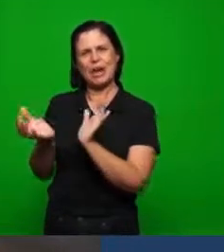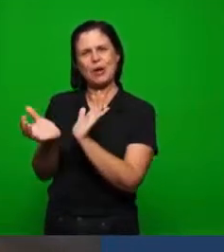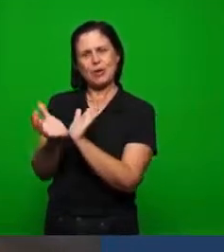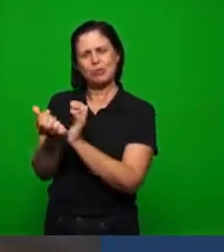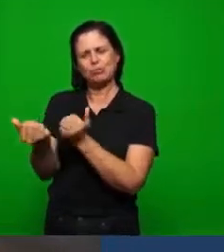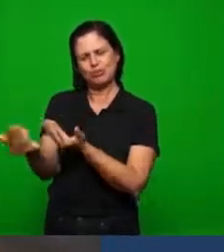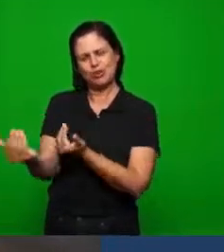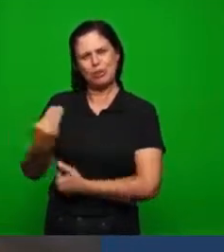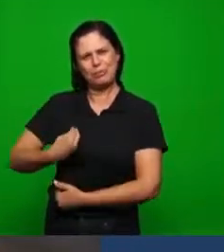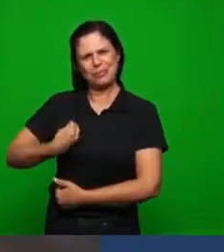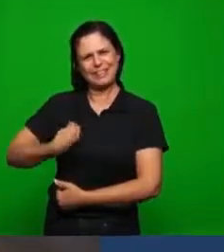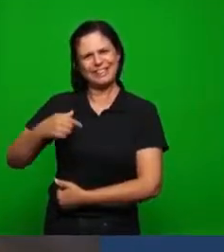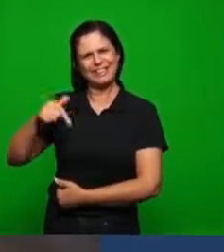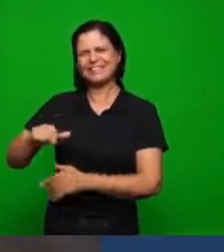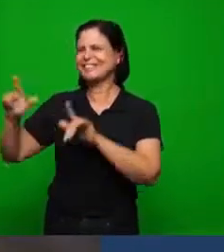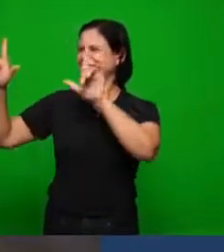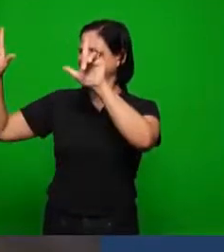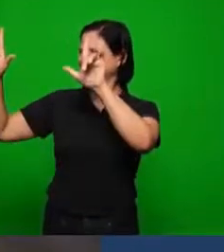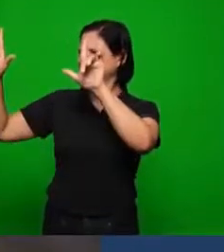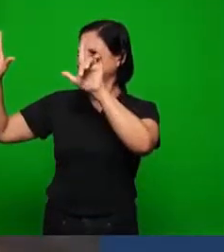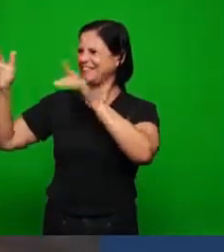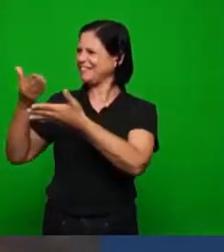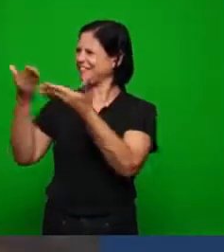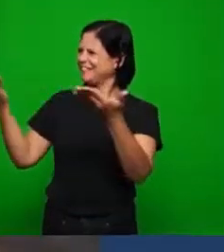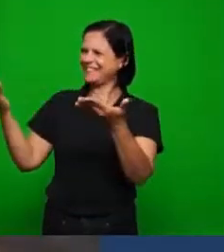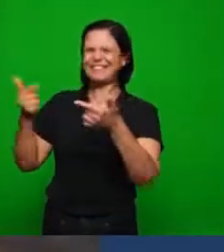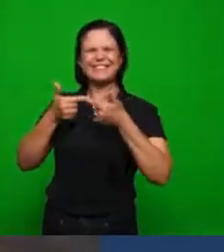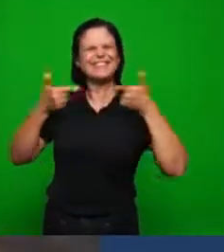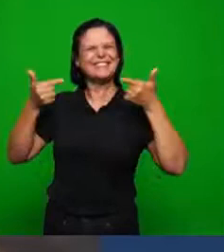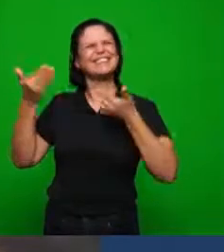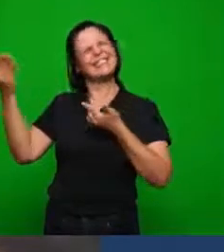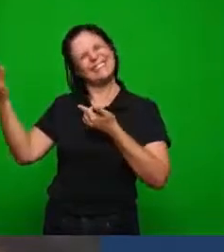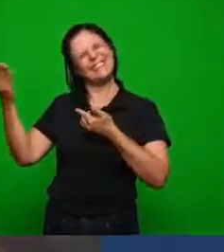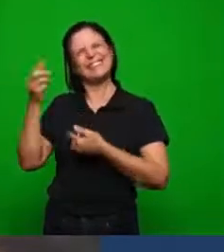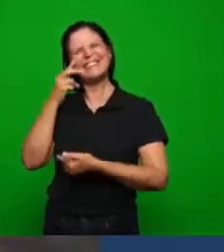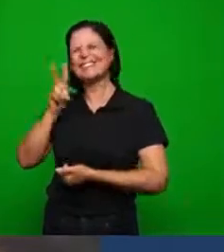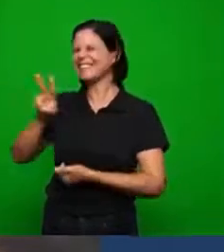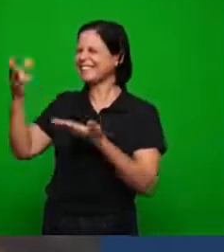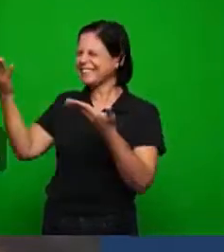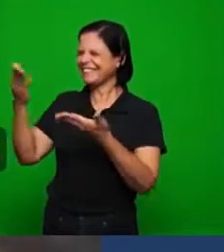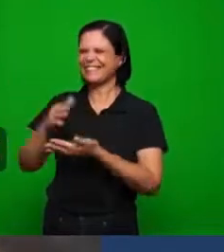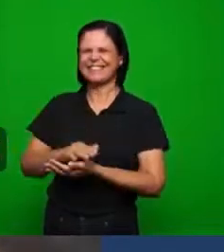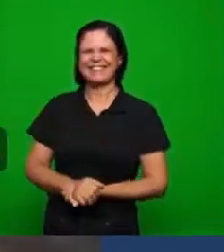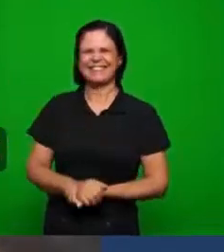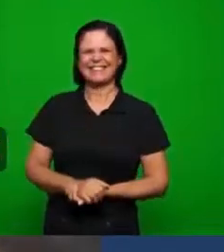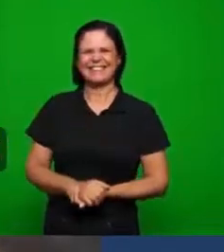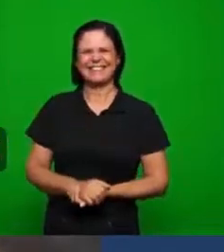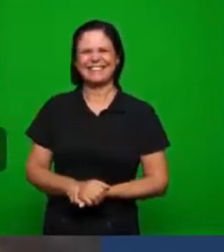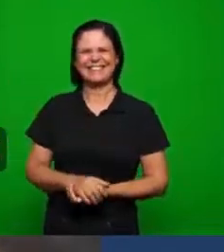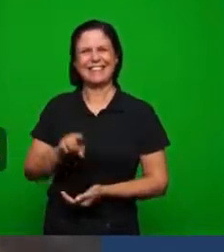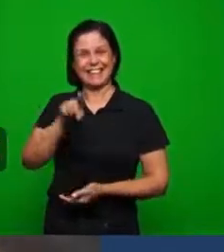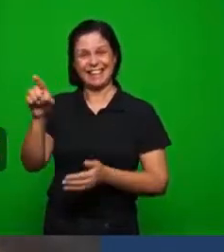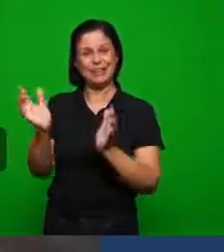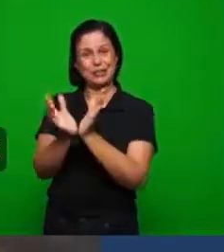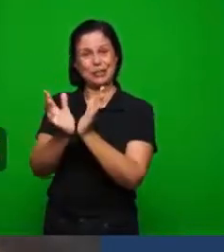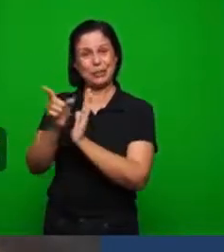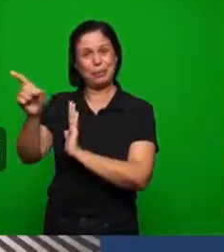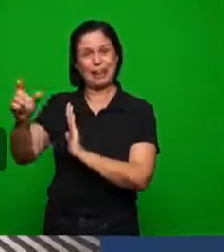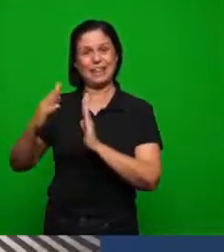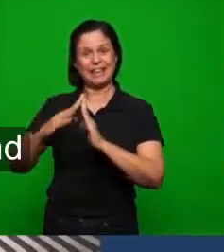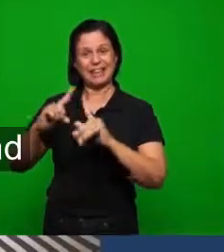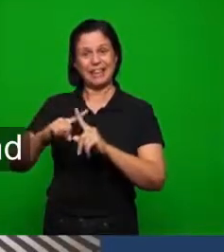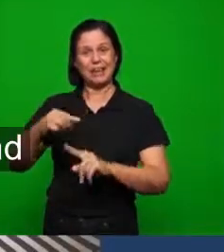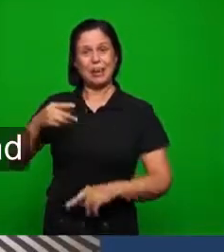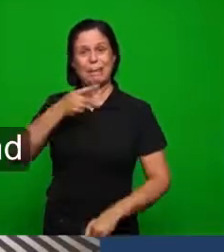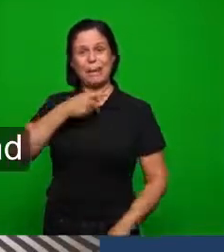jovens presentes aqui, olha aqui. São essas simpatias, todos que vocês estão vendo aqui, pertencem ao grupo que veio lá de Moby